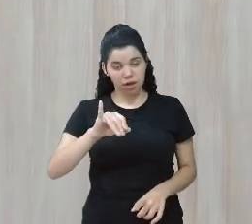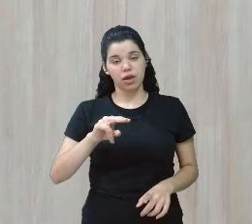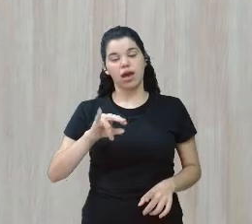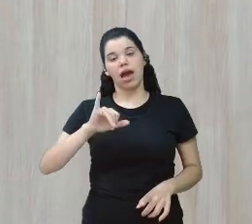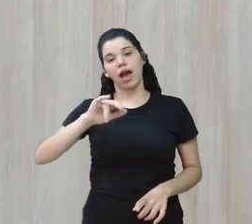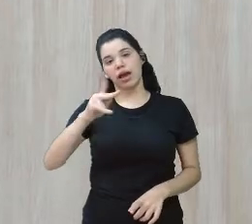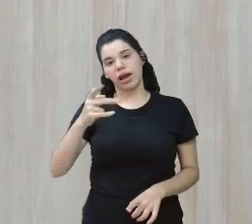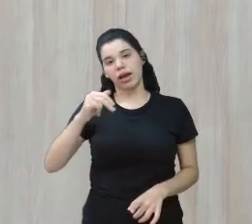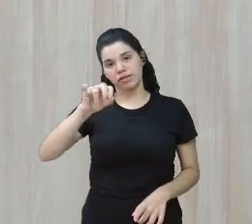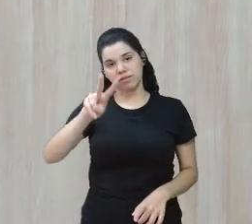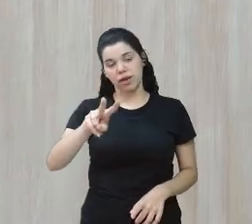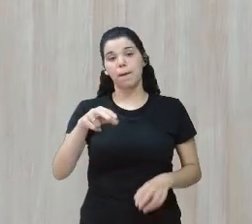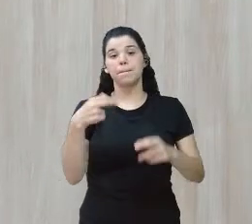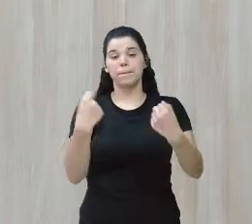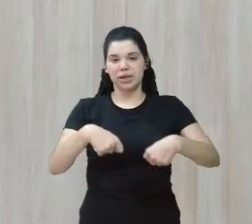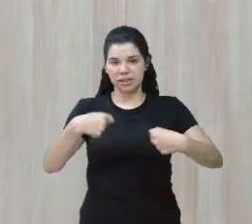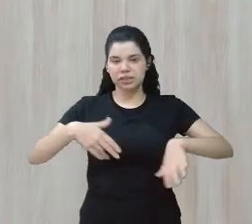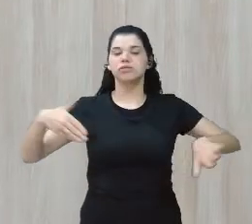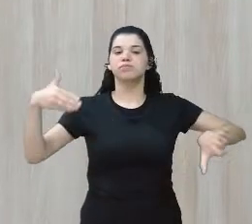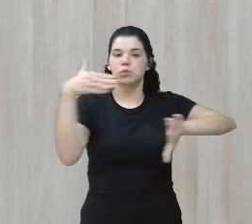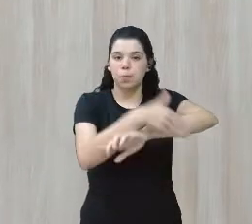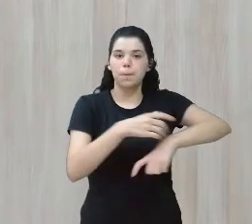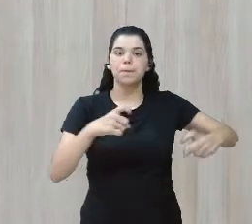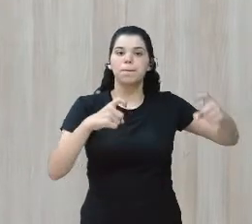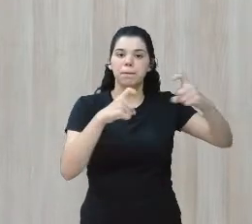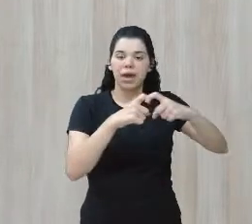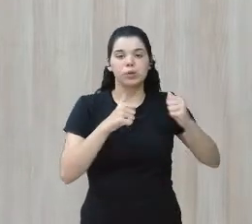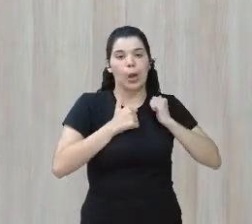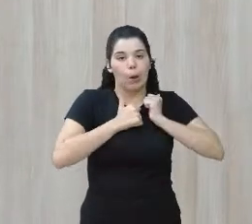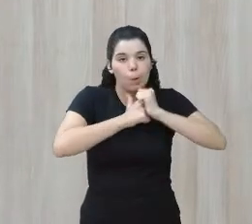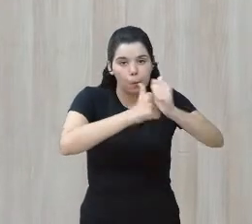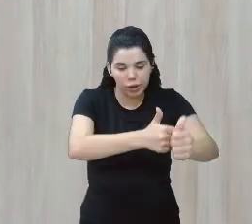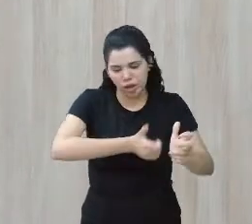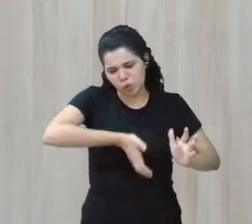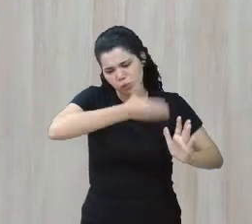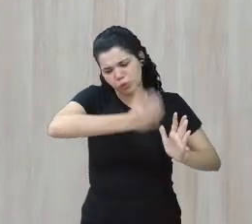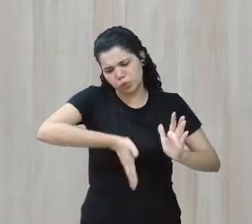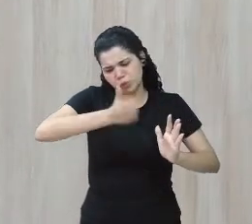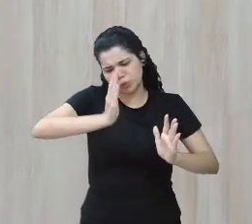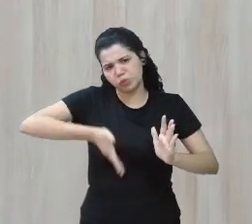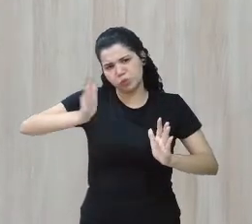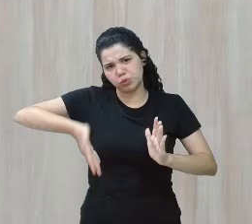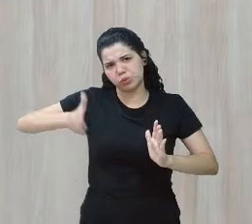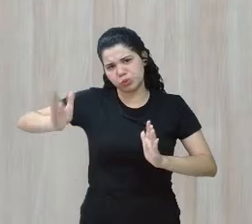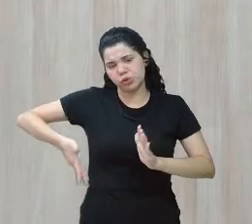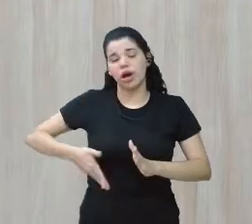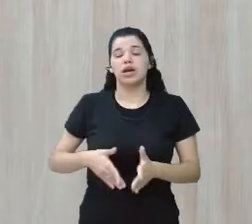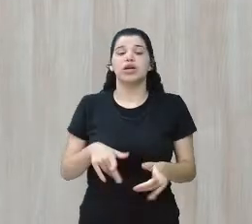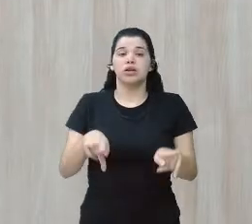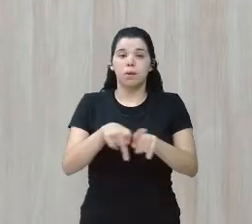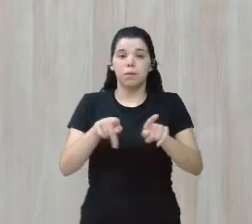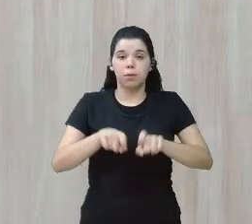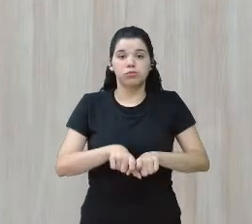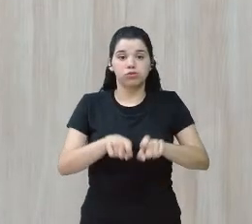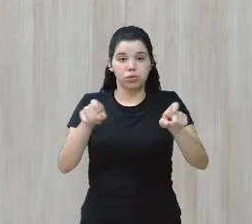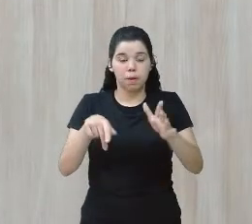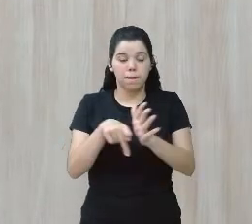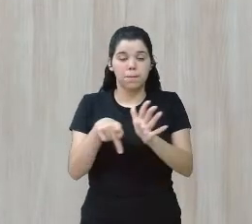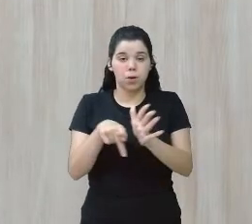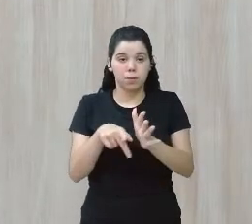devem fazer um pré-natal, e nesse pré-natal, todas as gestantes, os ginecologistas, eles pedem o teste